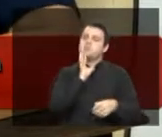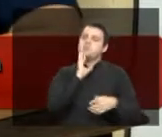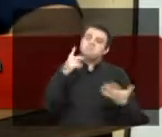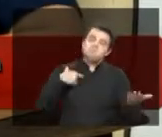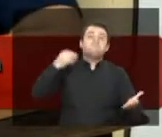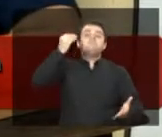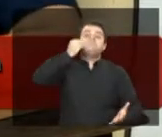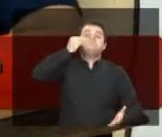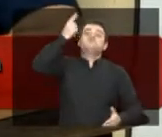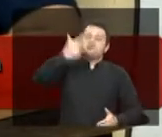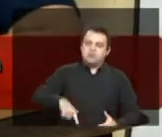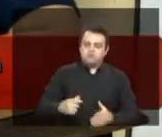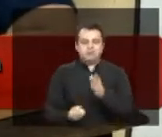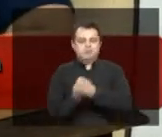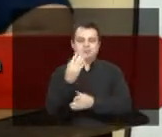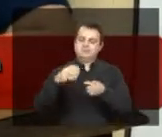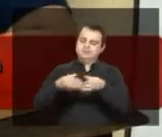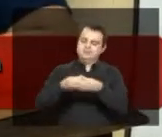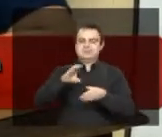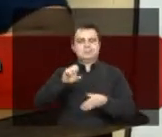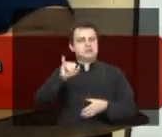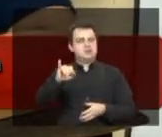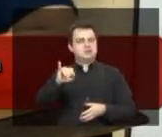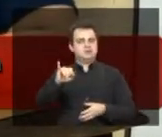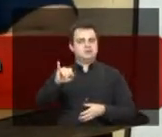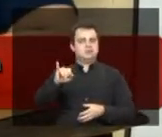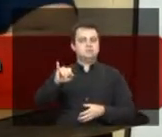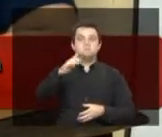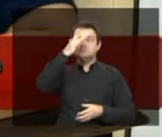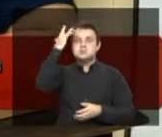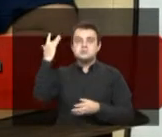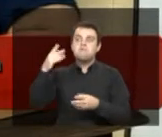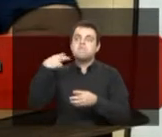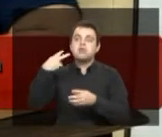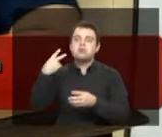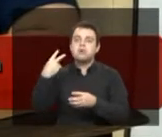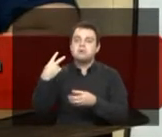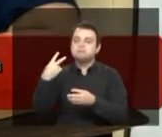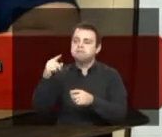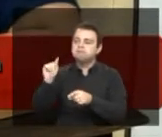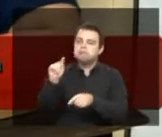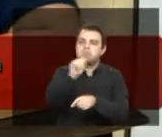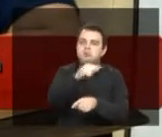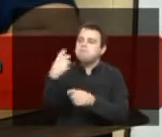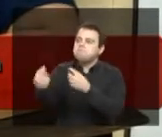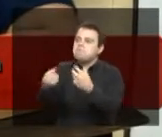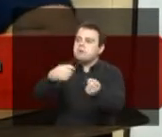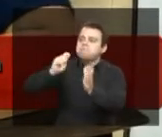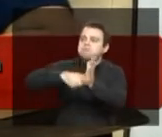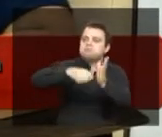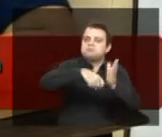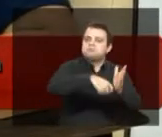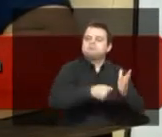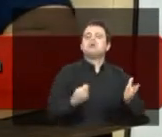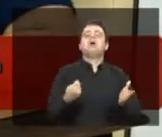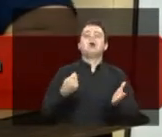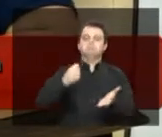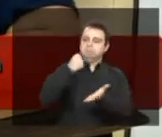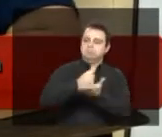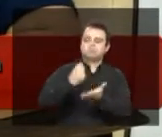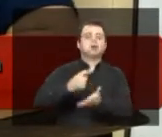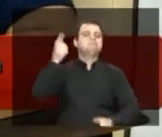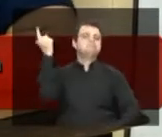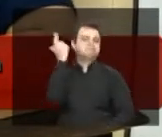SEI. Desta vez, consigo aí o maior número de assinaturas, a gente protocola e começa com as